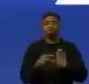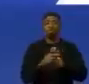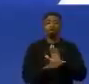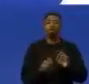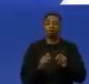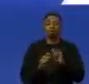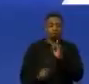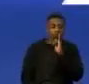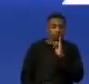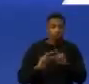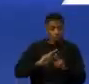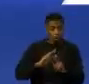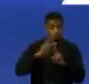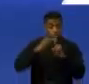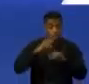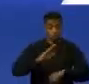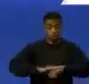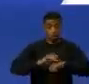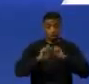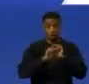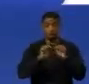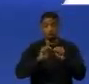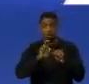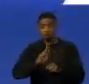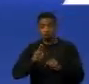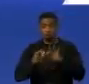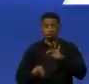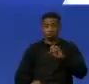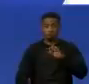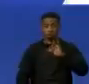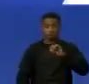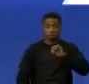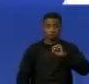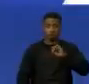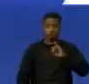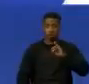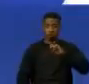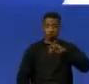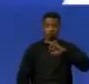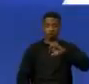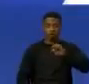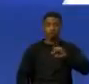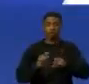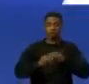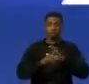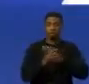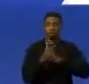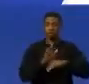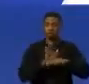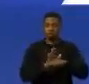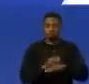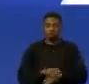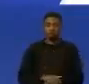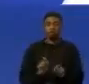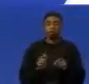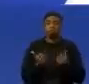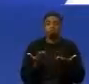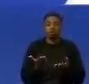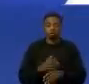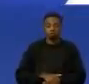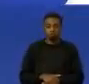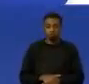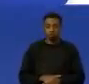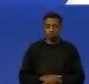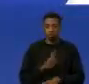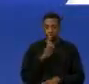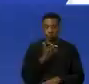o aumento da eficiência da fotossíntese ocorreu pelo fato do nanotubo de carbono ele promover o quê? Bom, ele me